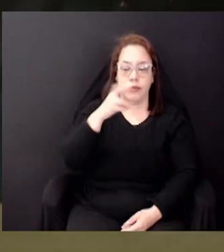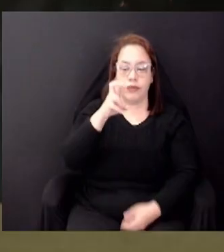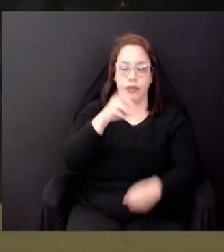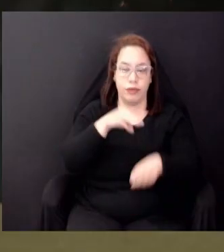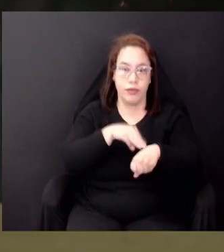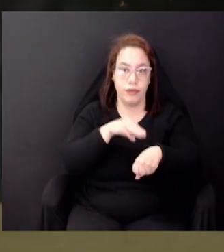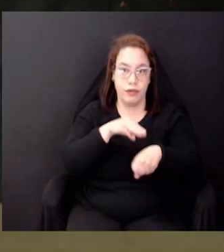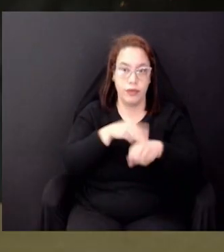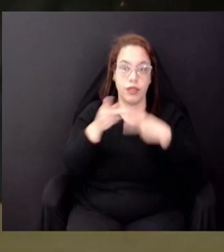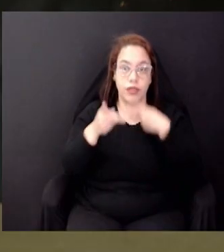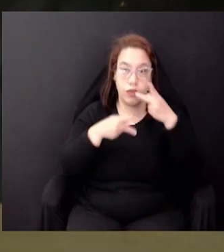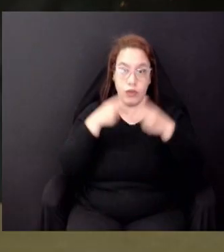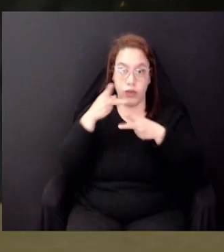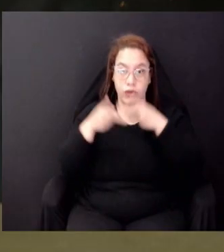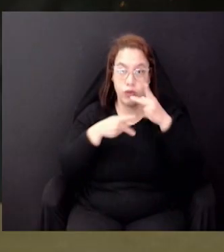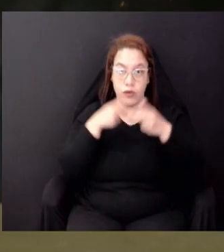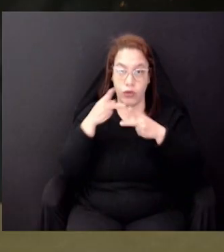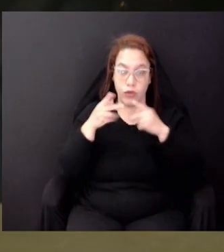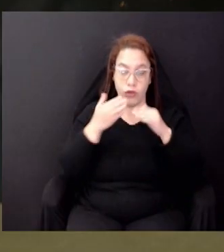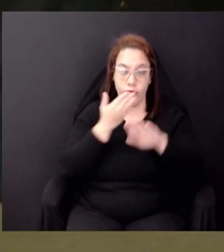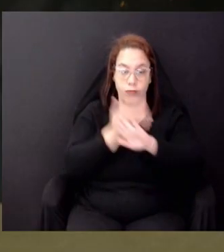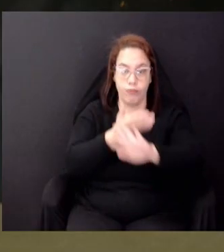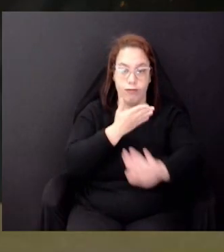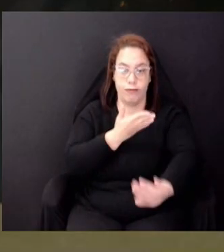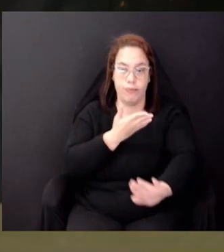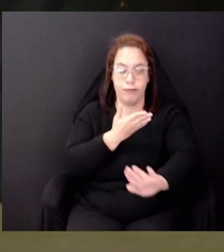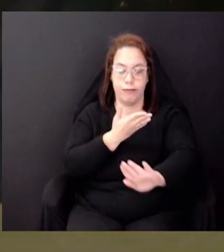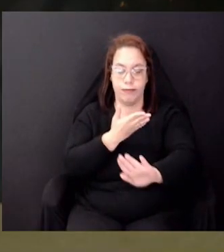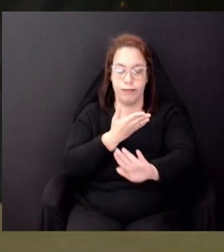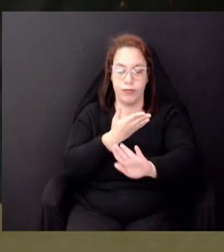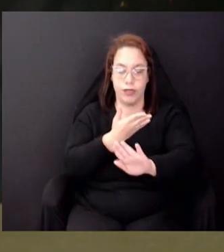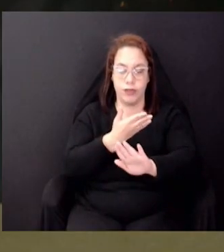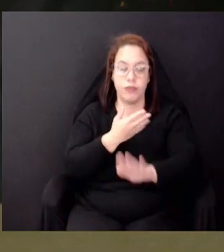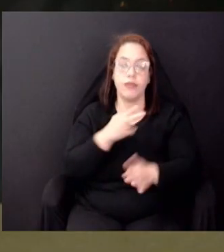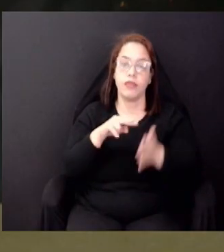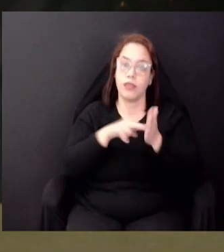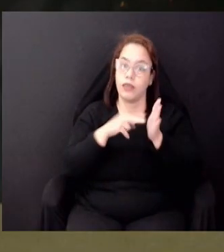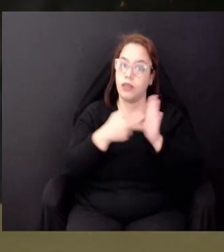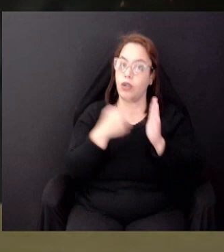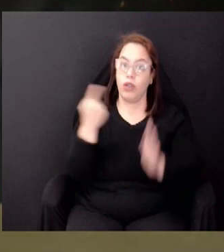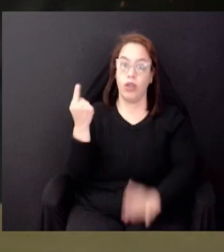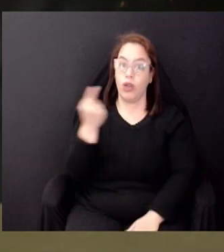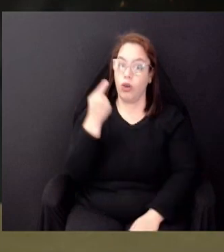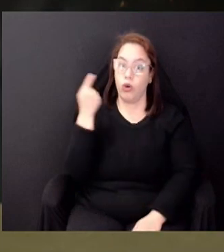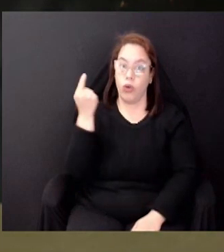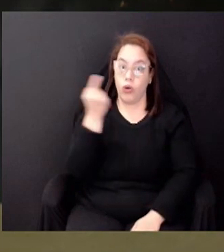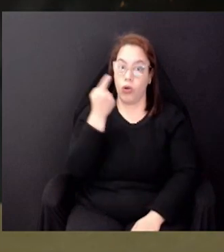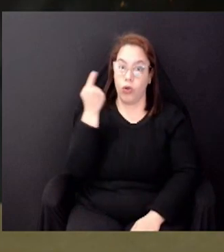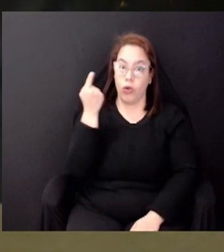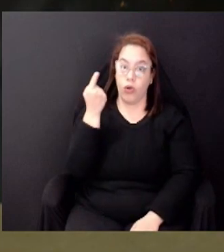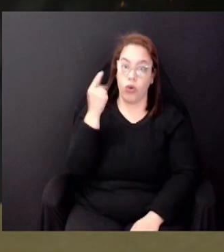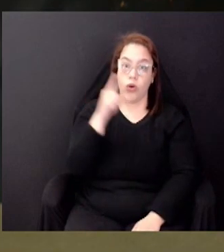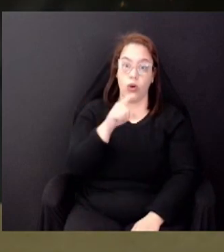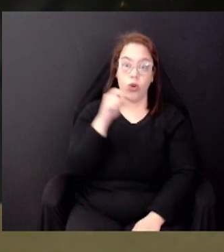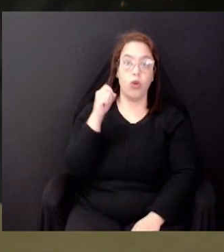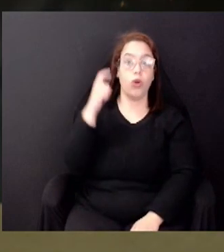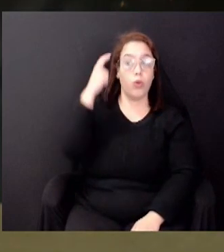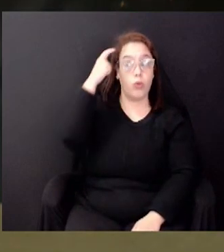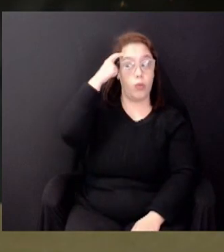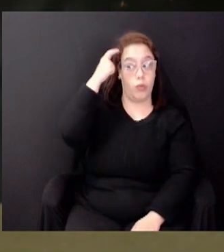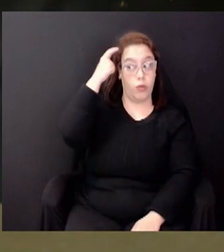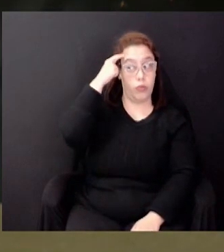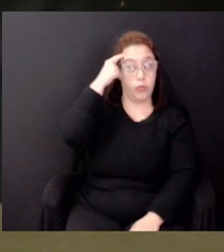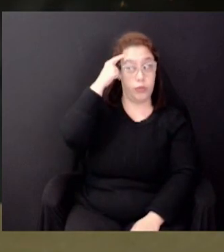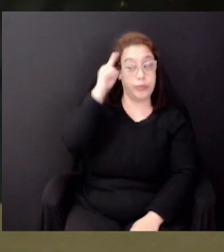aqui de desconexão. Gente, não significa isolamento, tá? Ela pode ser uma escolha consciente para